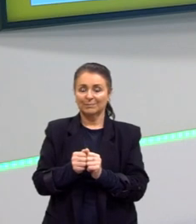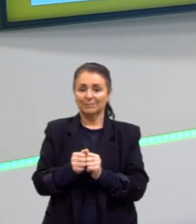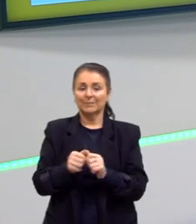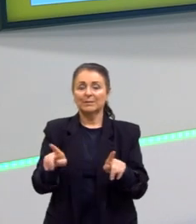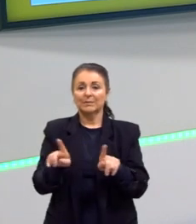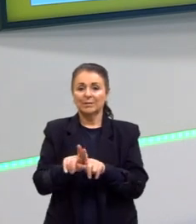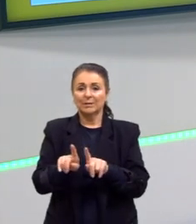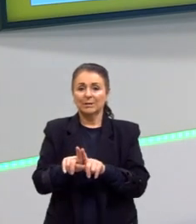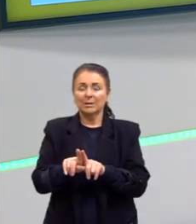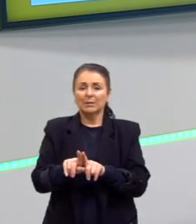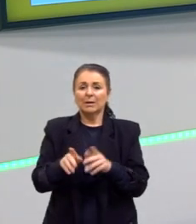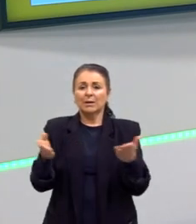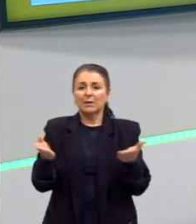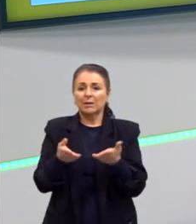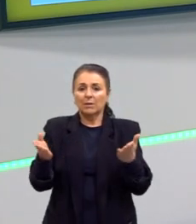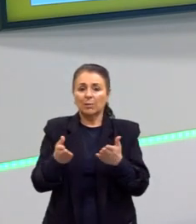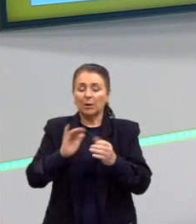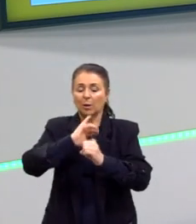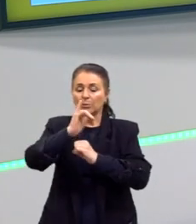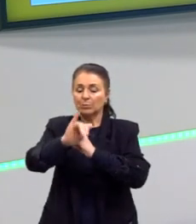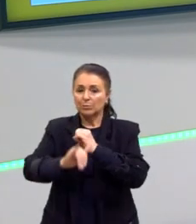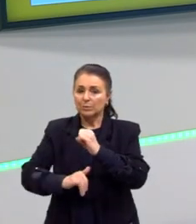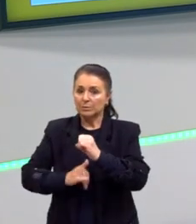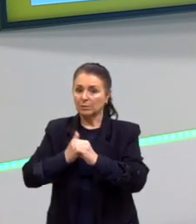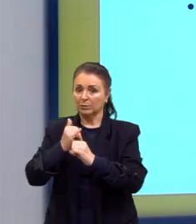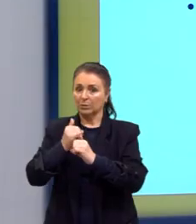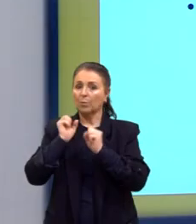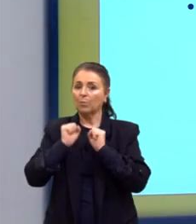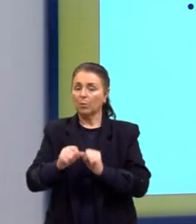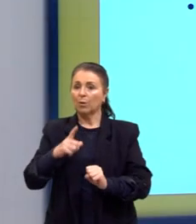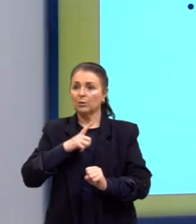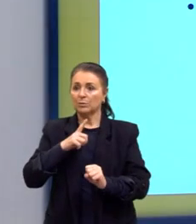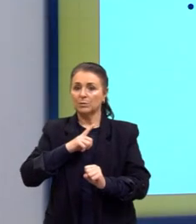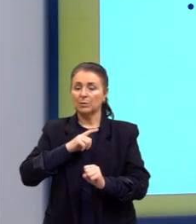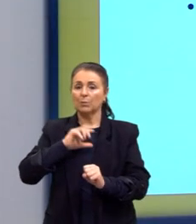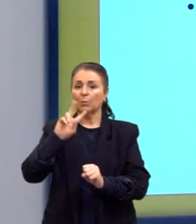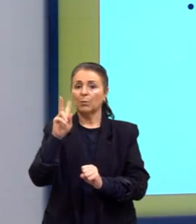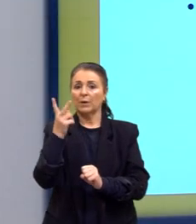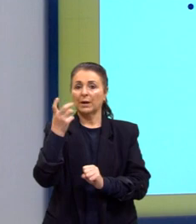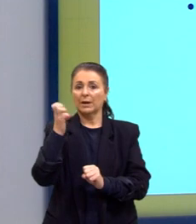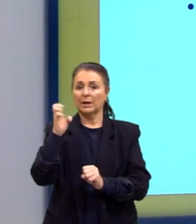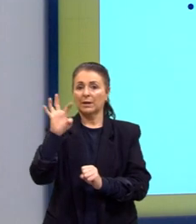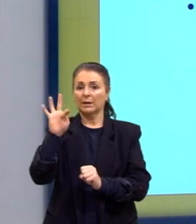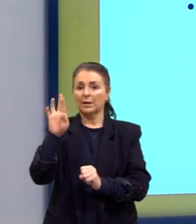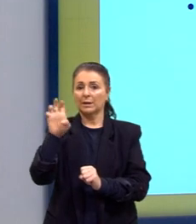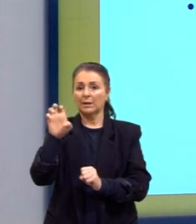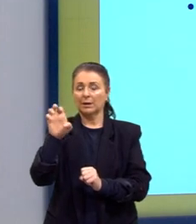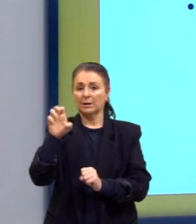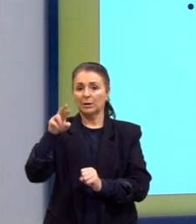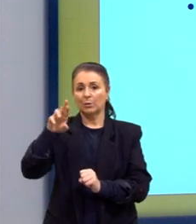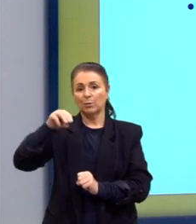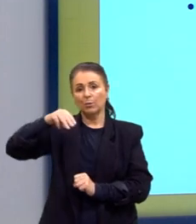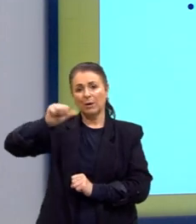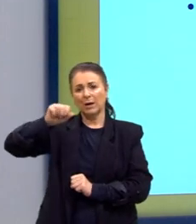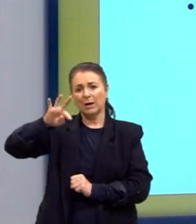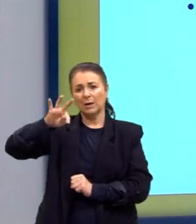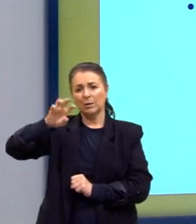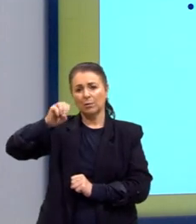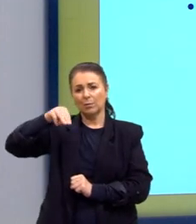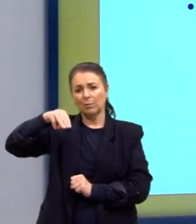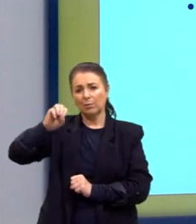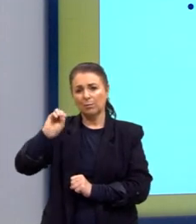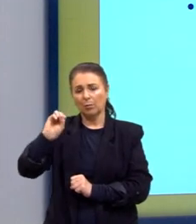e também conta a natureza dos átomos porque a gente pode ter um heteroatomo entre a minha cadeia carbônica o que que é um